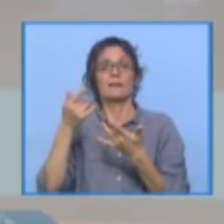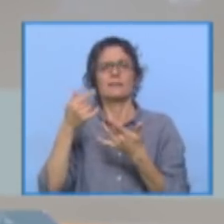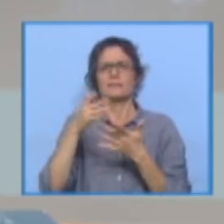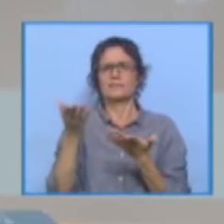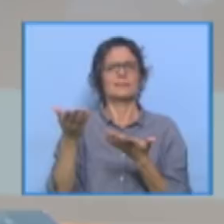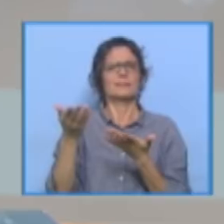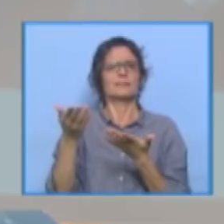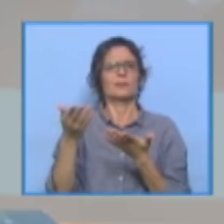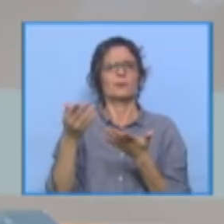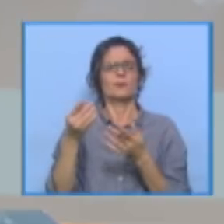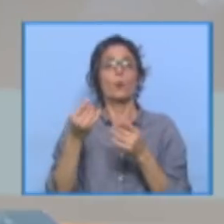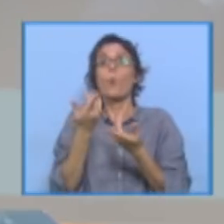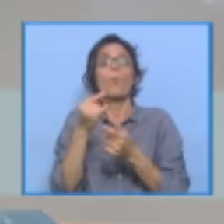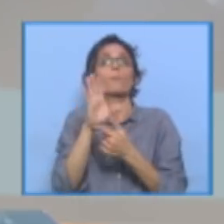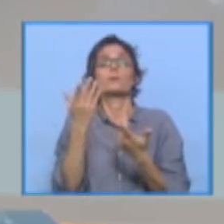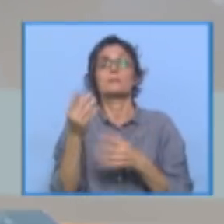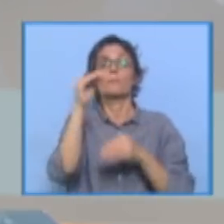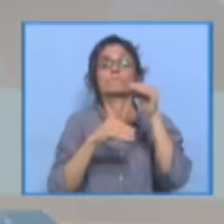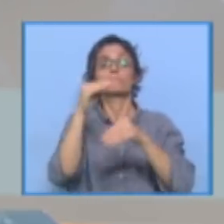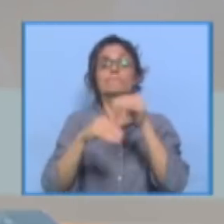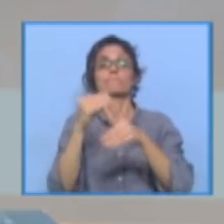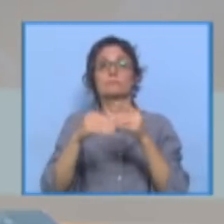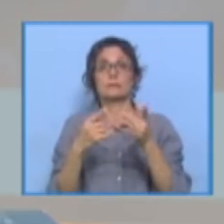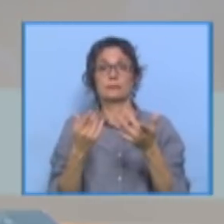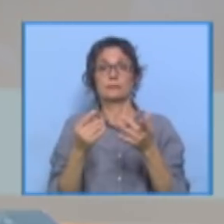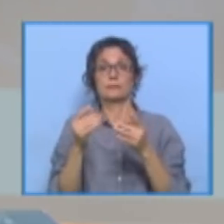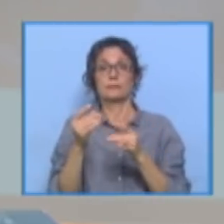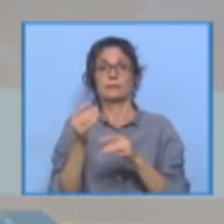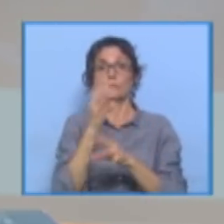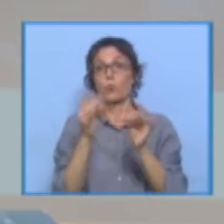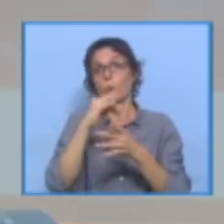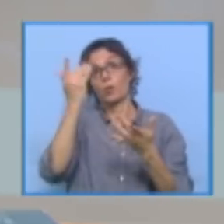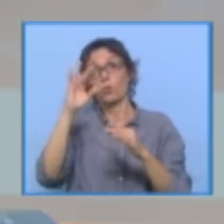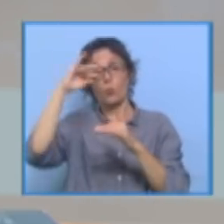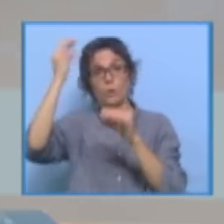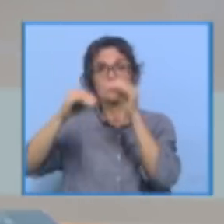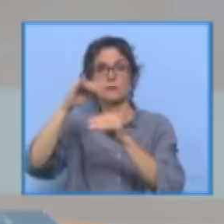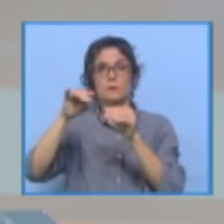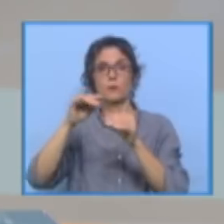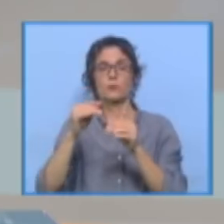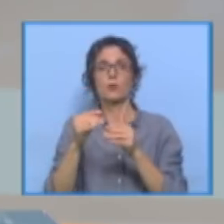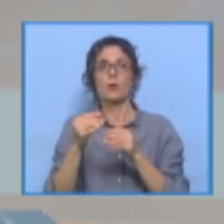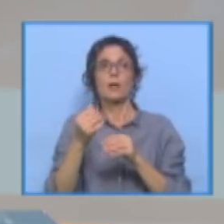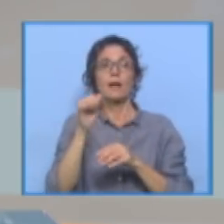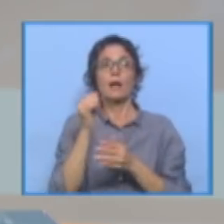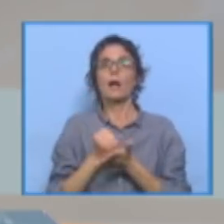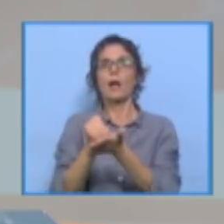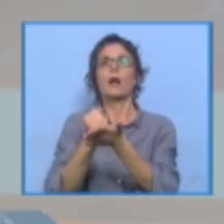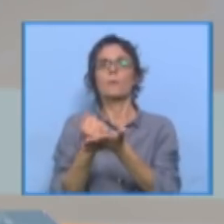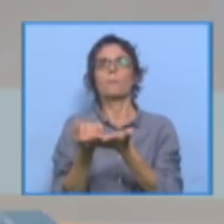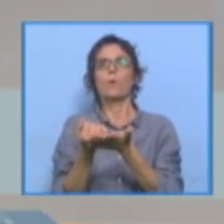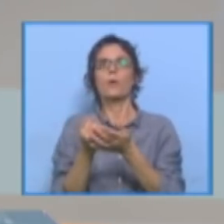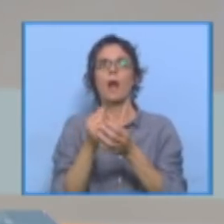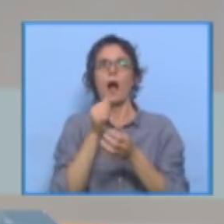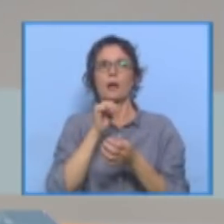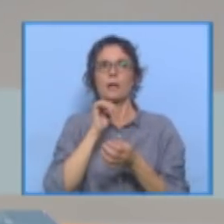frente, a possibilidade de legalizar a eutanásia. Como é que nós podemos querer paz no mundo se atentamos contra os mais idosos ou os mais débeis? Como é que é